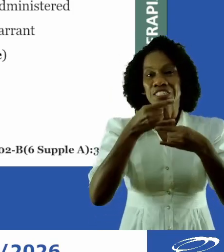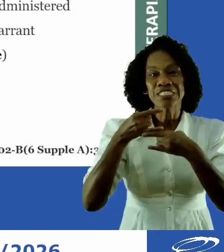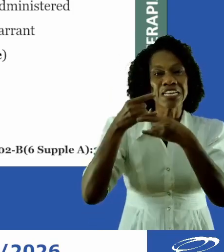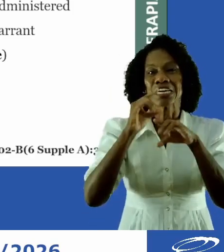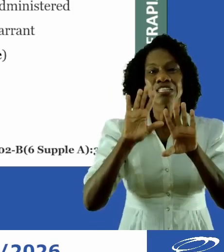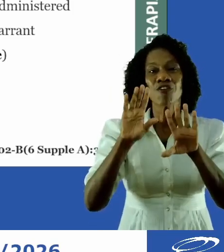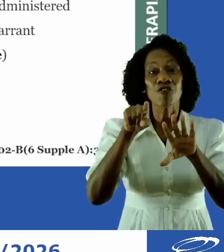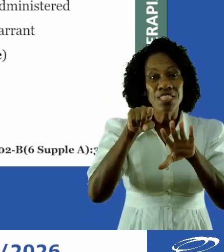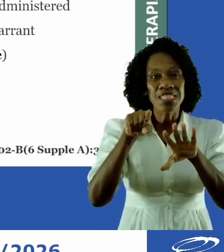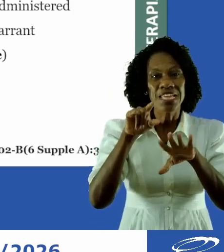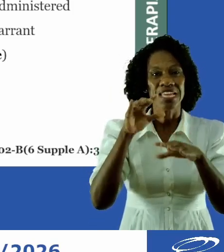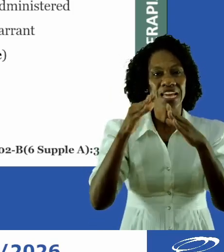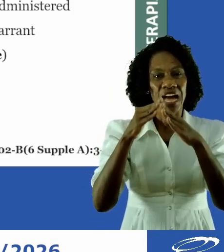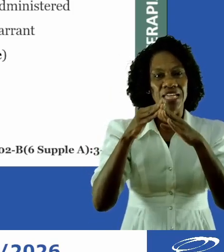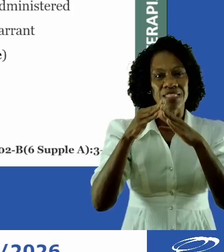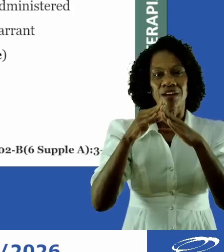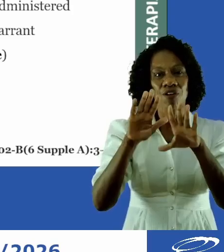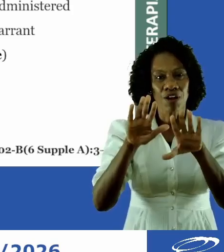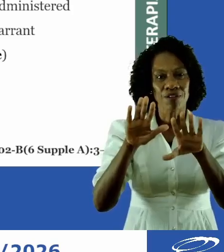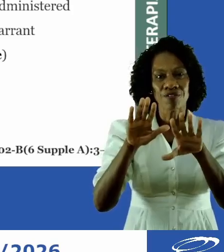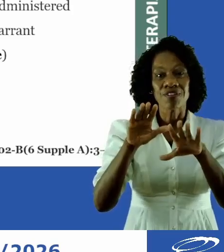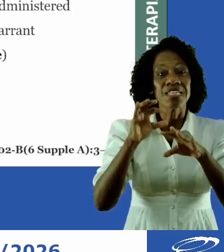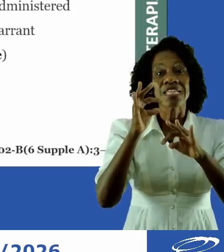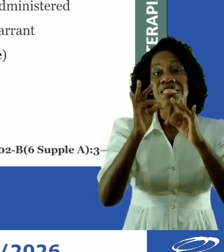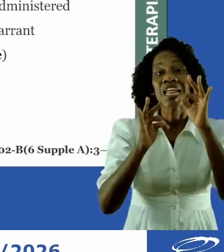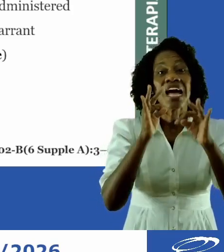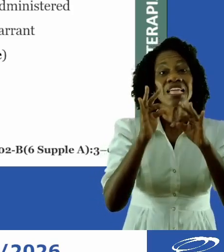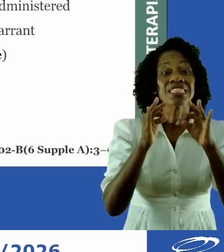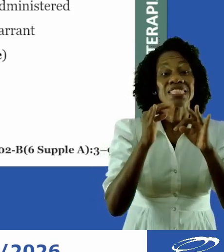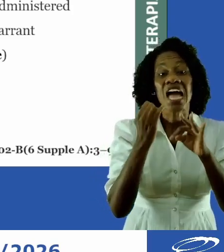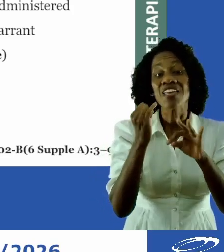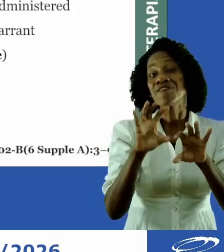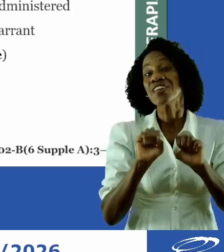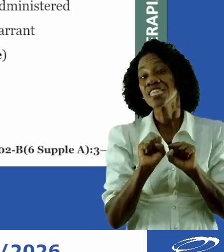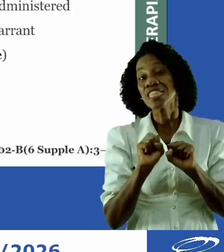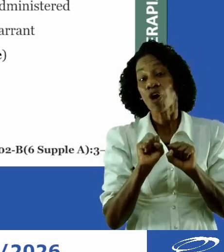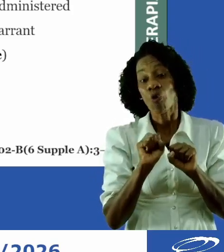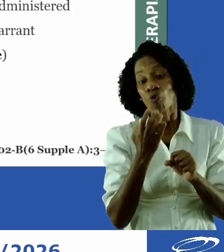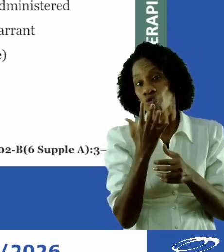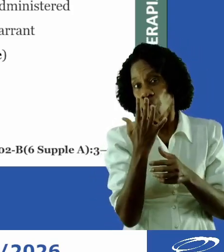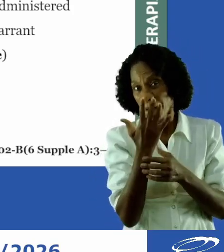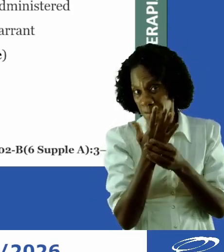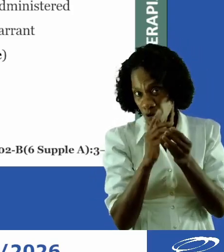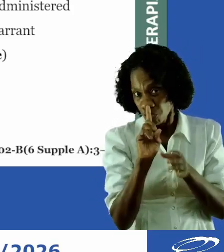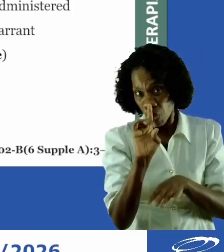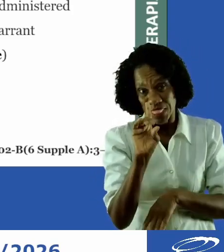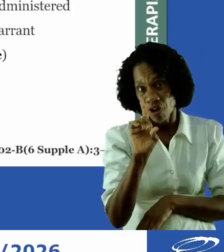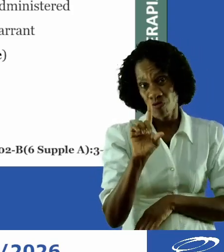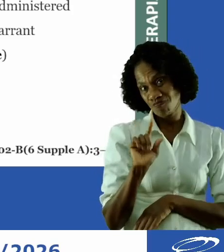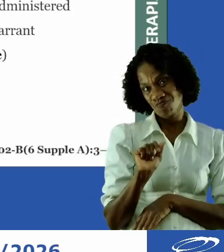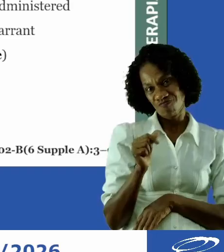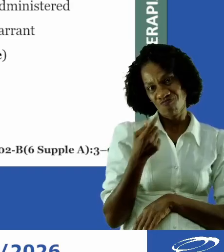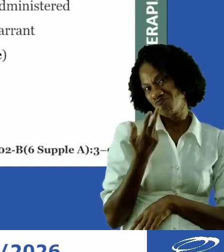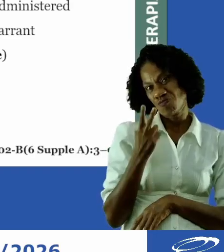em casa. Você não trata essa infecção arrancando tudo com a mão. Sinto muito, porque não é possível fazer isso,